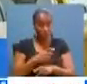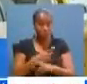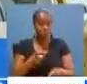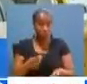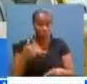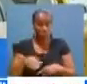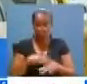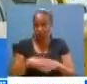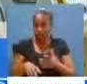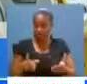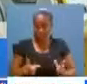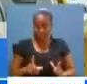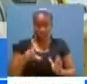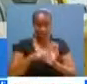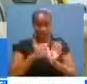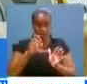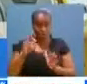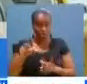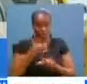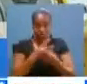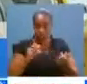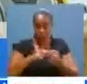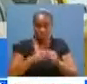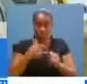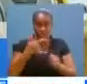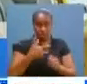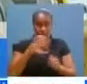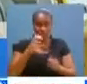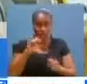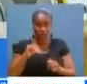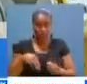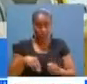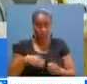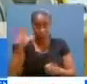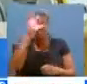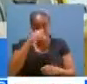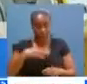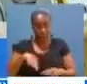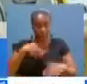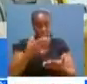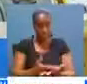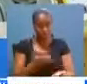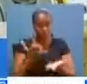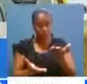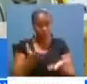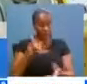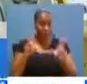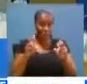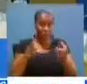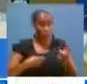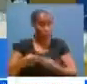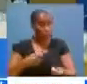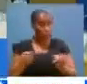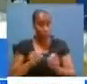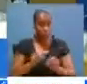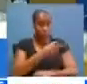fazer da lei orgânica para se resolver o problema dos TCMFs, o governo quer colocar-lhe no balanço títulos não